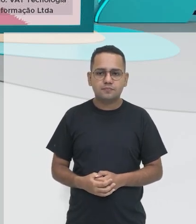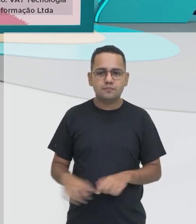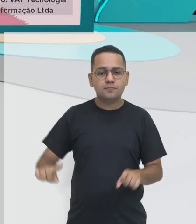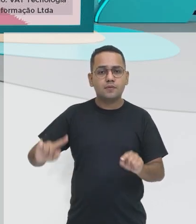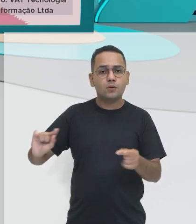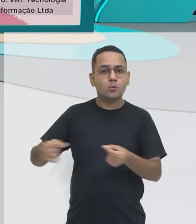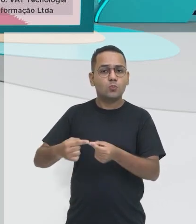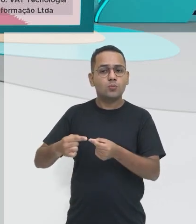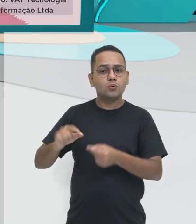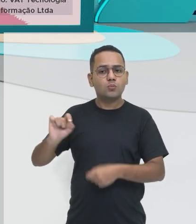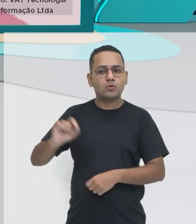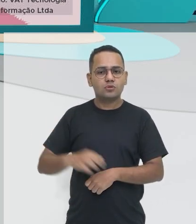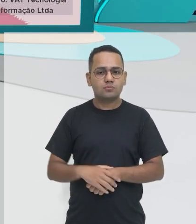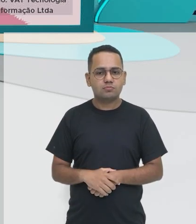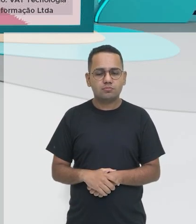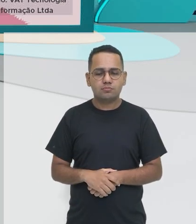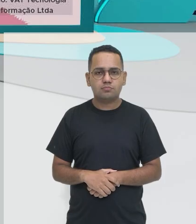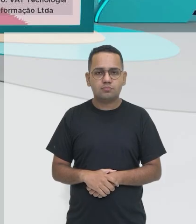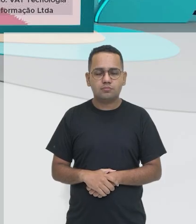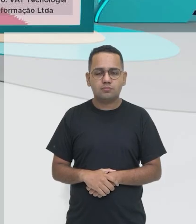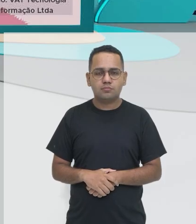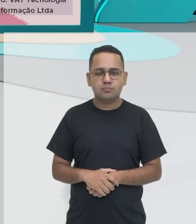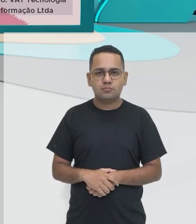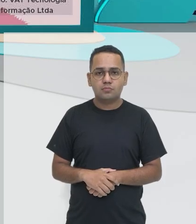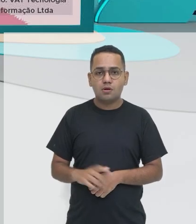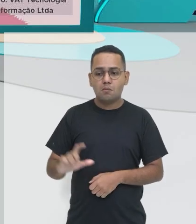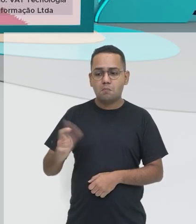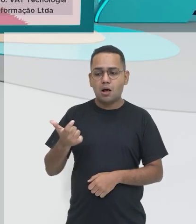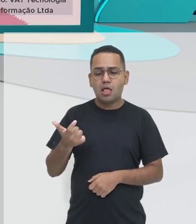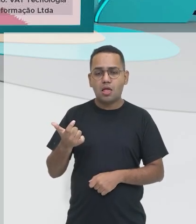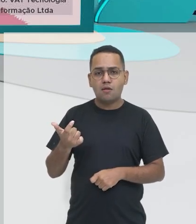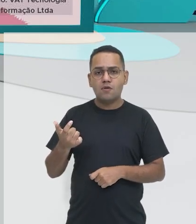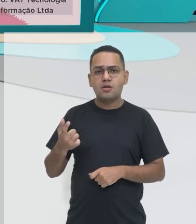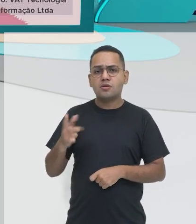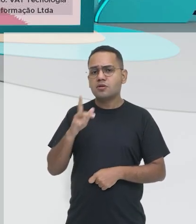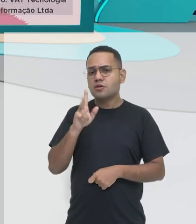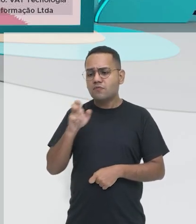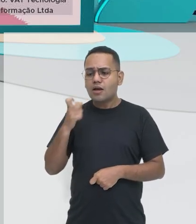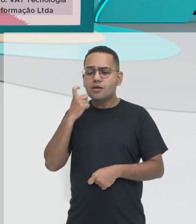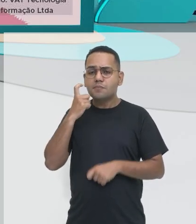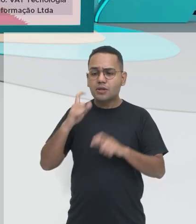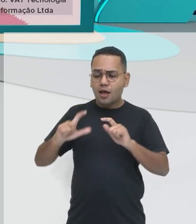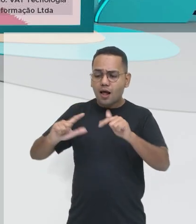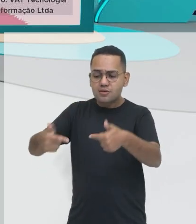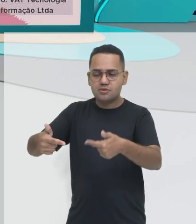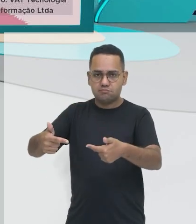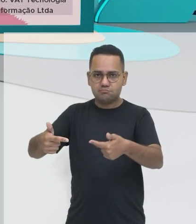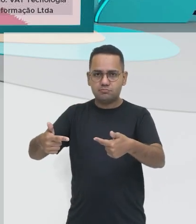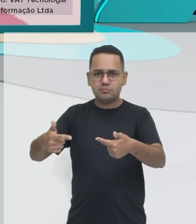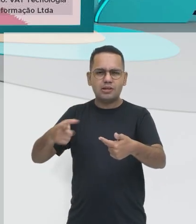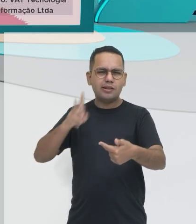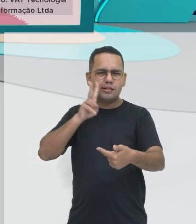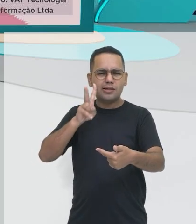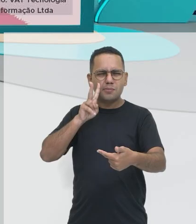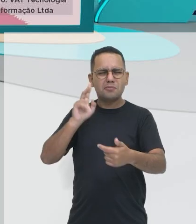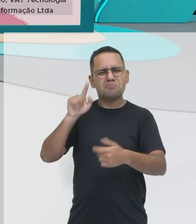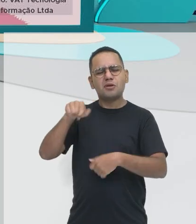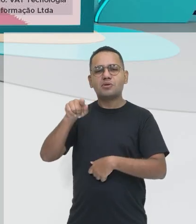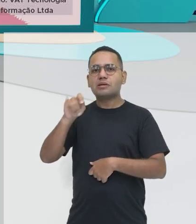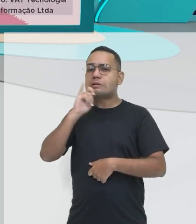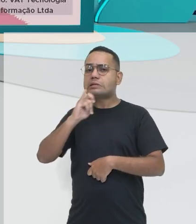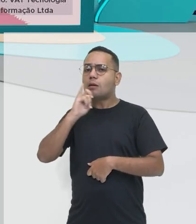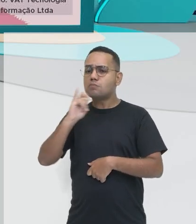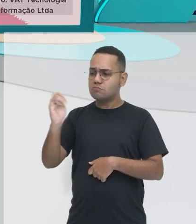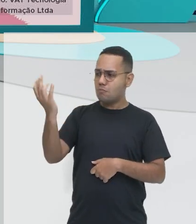então daquele tipo de pronome que reflete, né? Ele funciona como um espelho. A gente utiliza bastante, né, a ideia